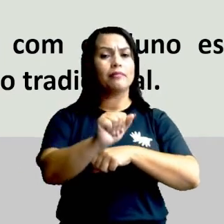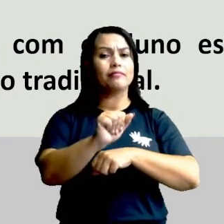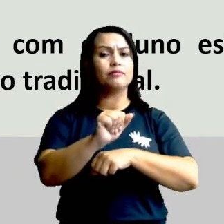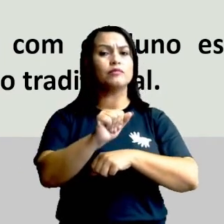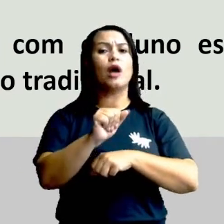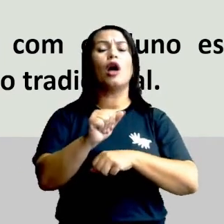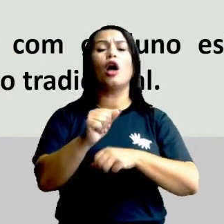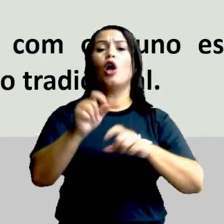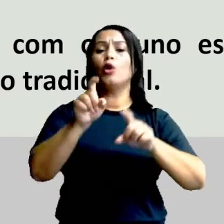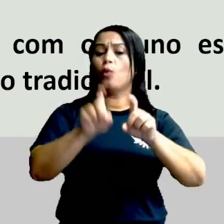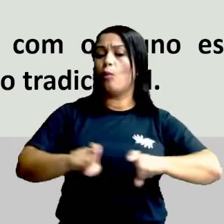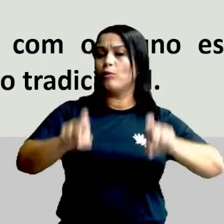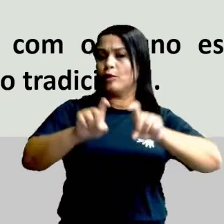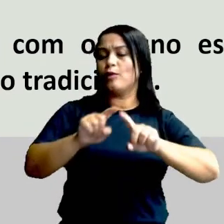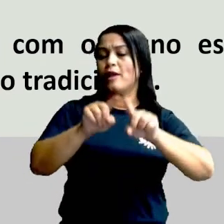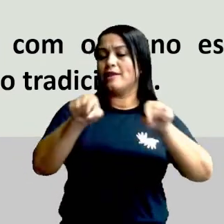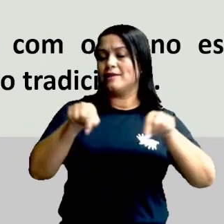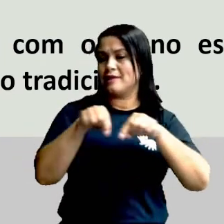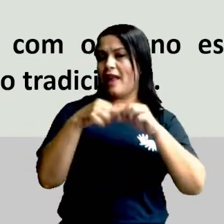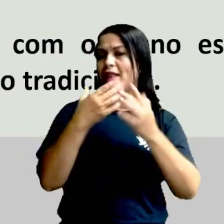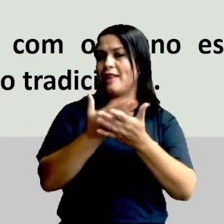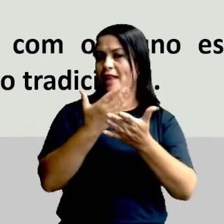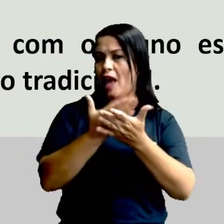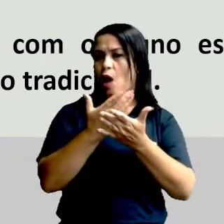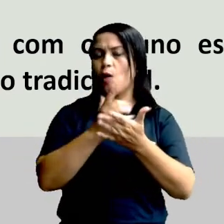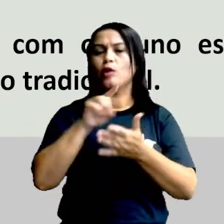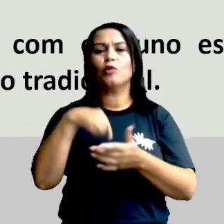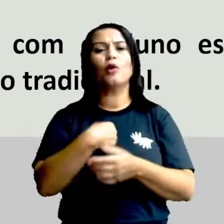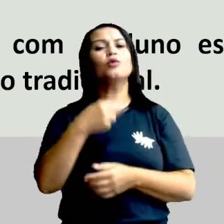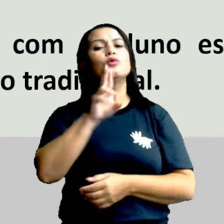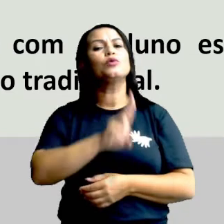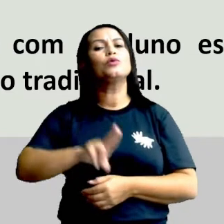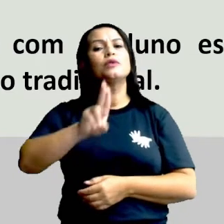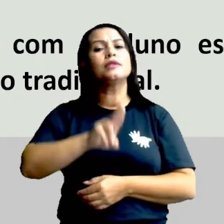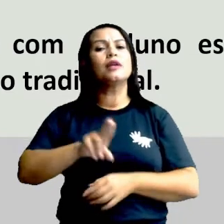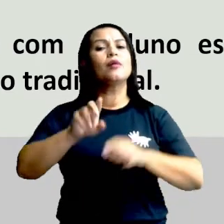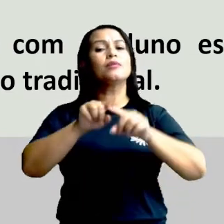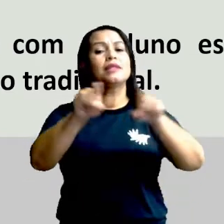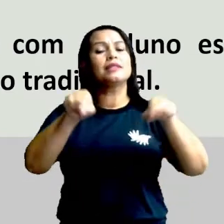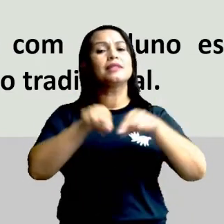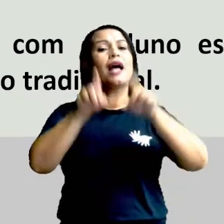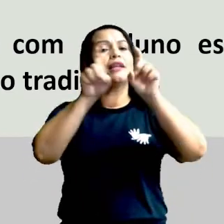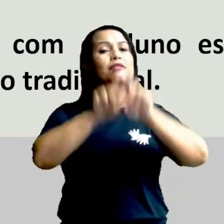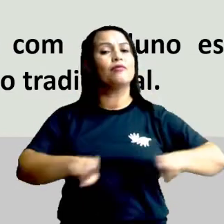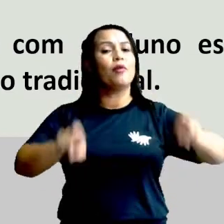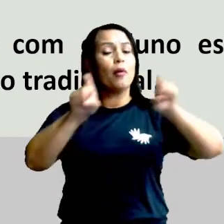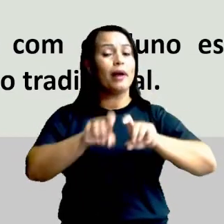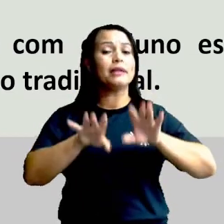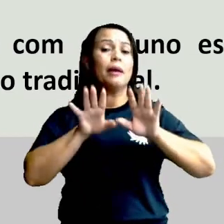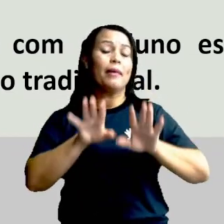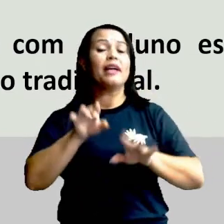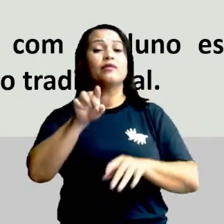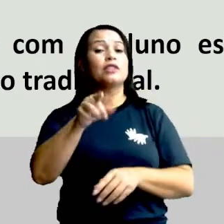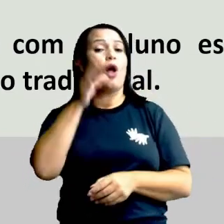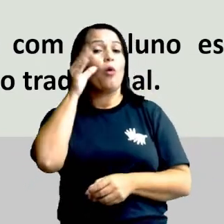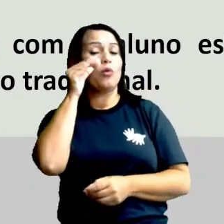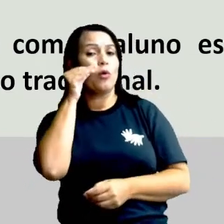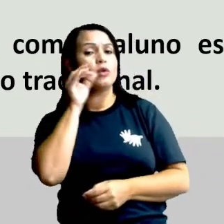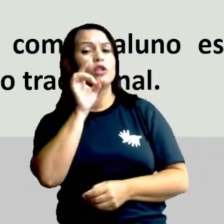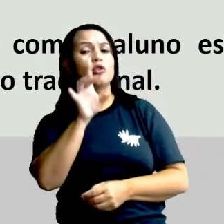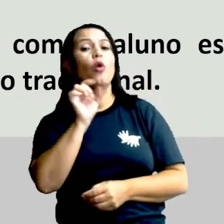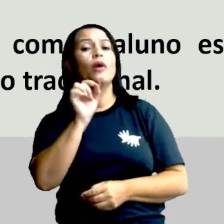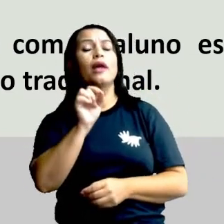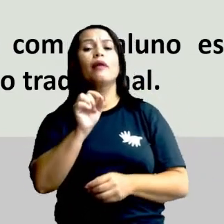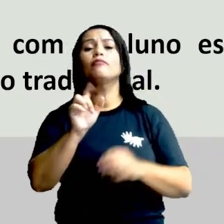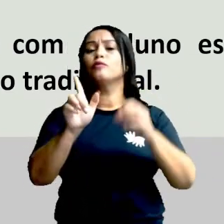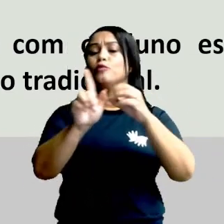quando nós estamos em sala de aula né Nós usamos as em informática com o geogebra mas se você aí Está curioso Aí é só